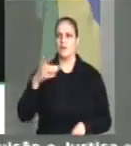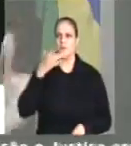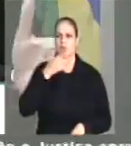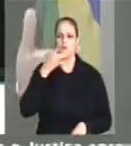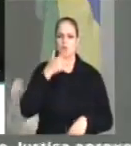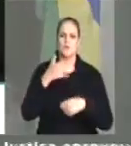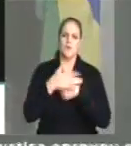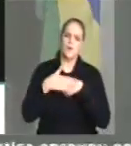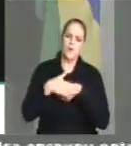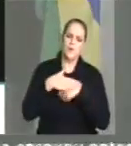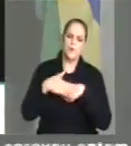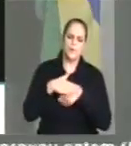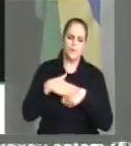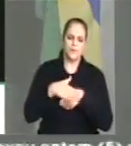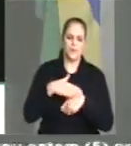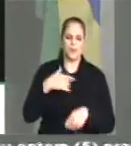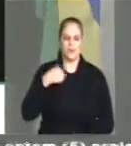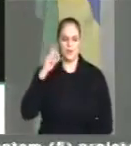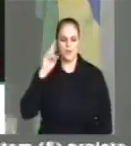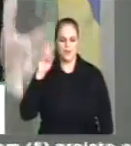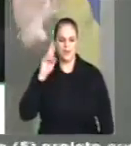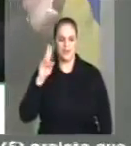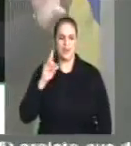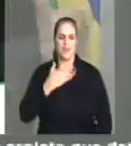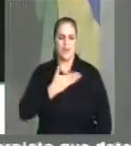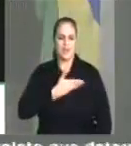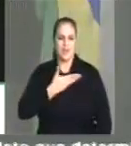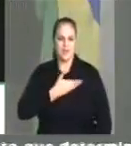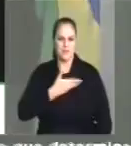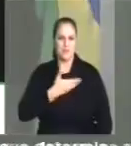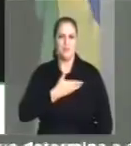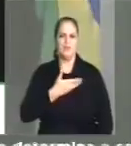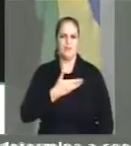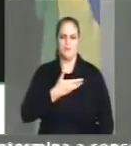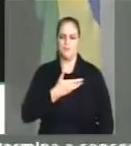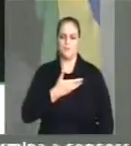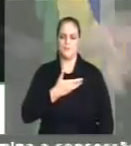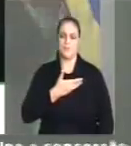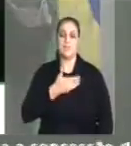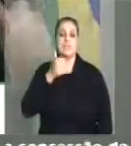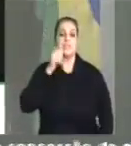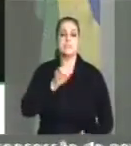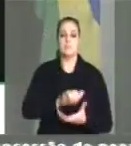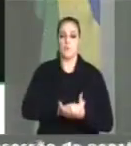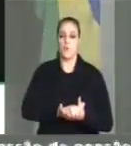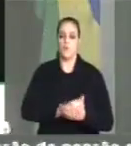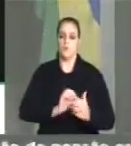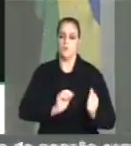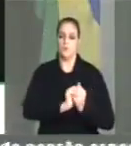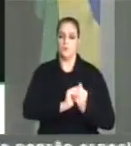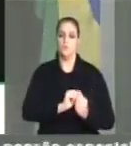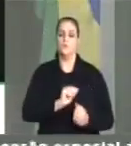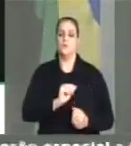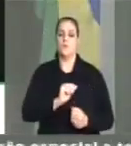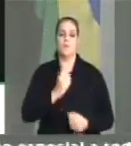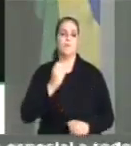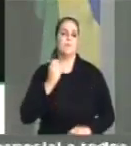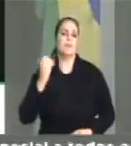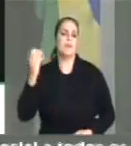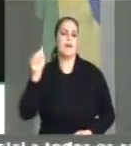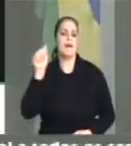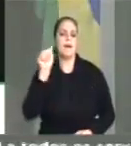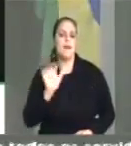Viajei, eu e minha mulher, 40 dias pela Ásia e pela Europa com o Dr.